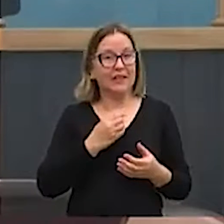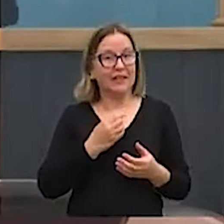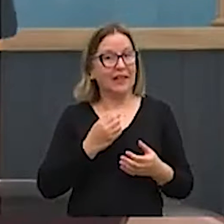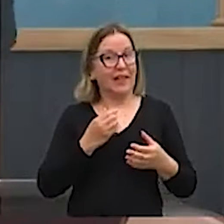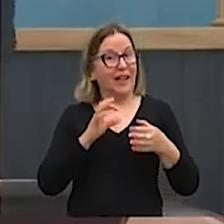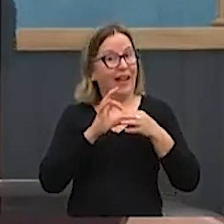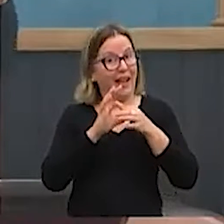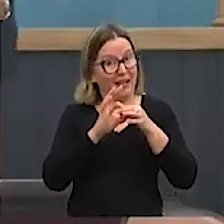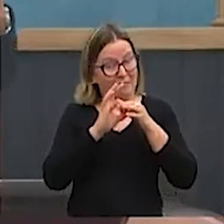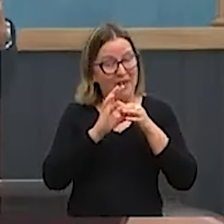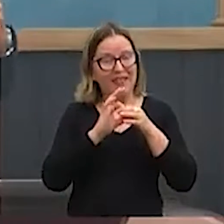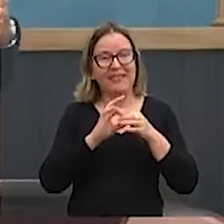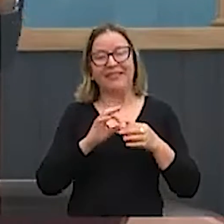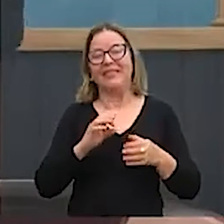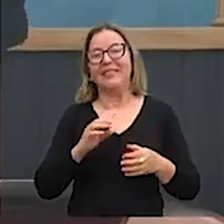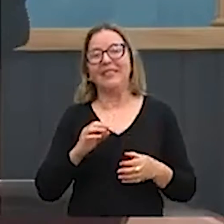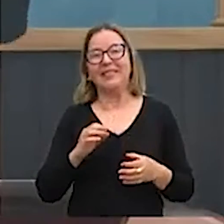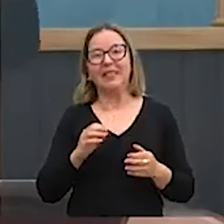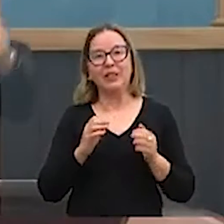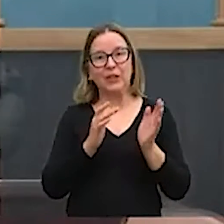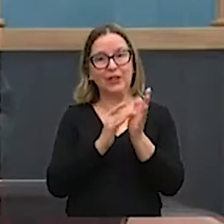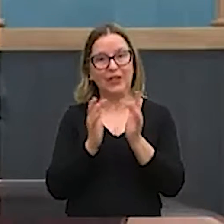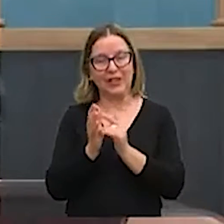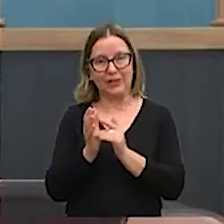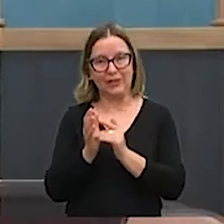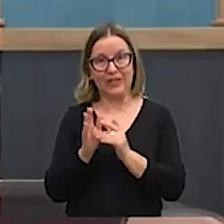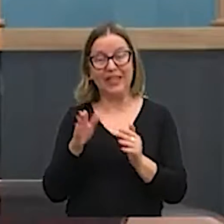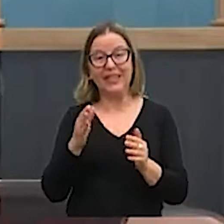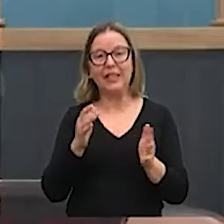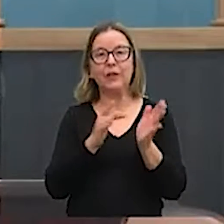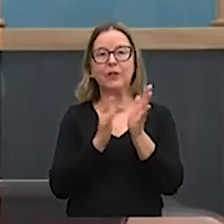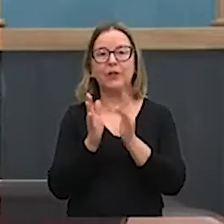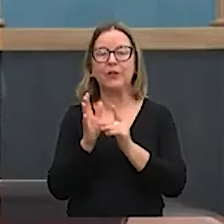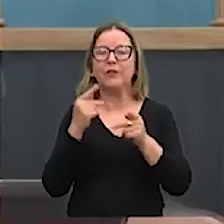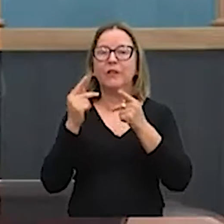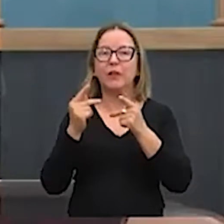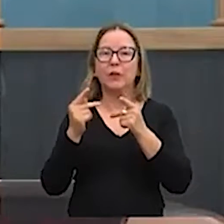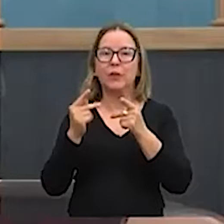disse, chegou a hora de ser glorificado